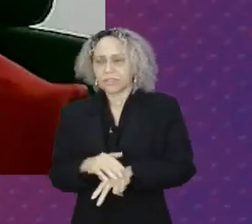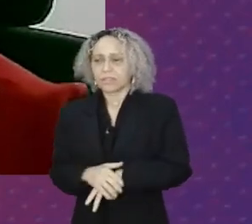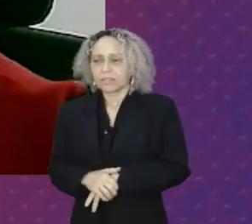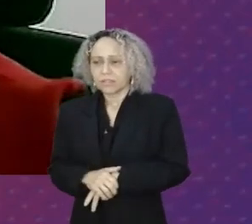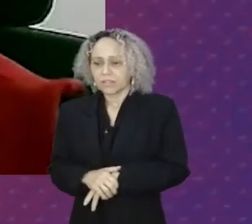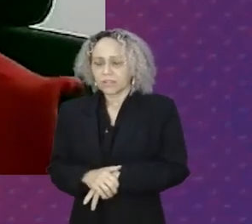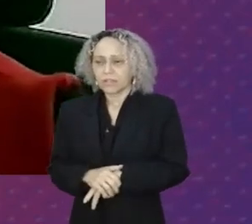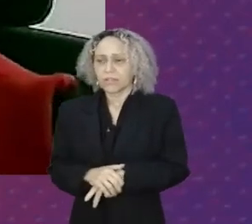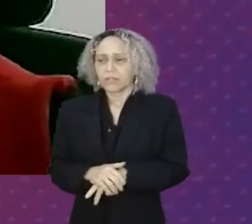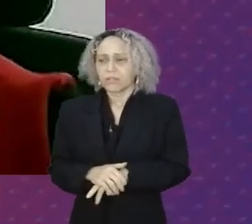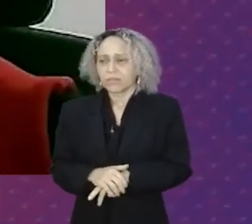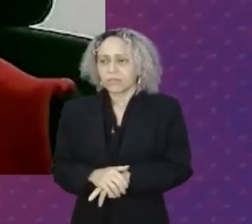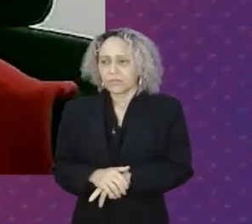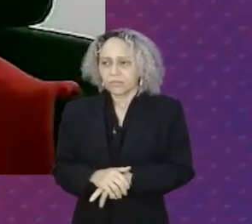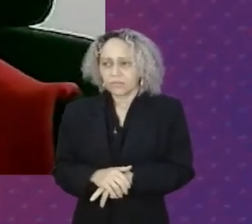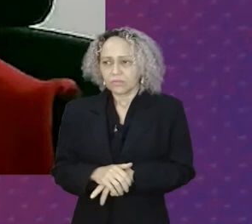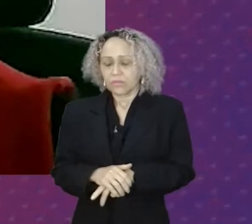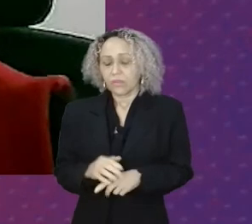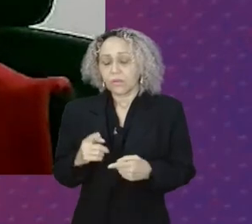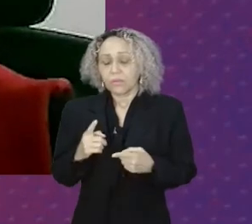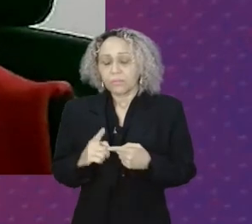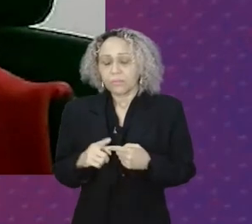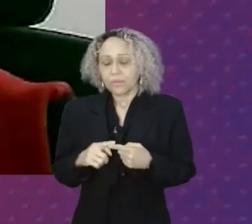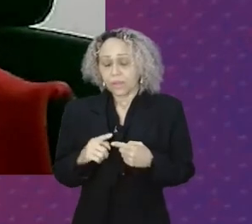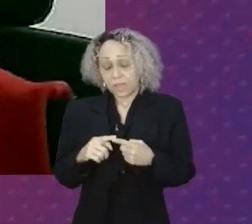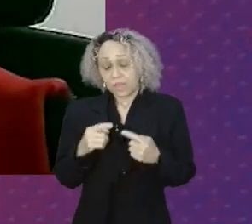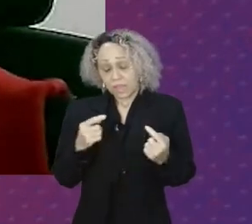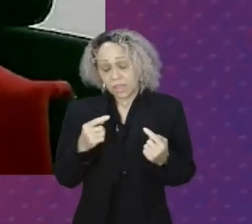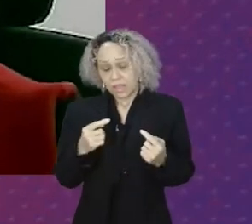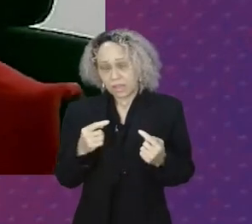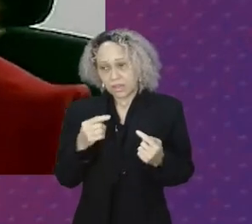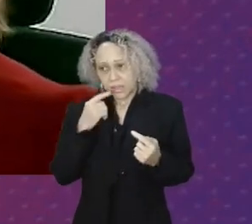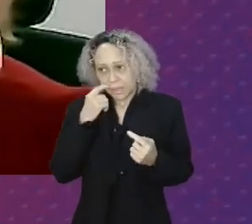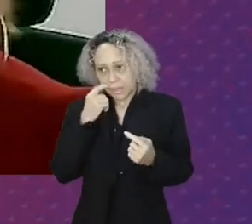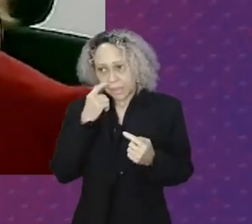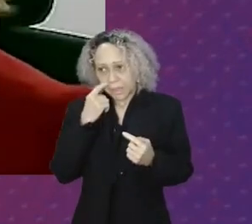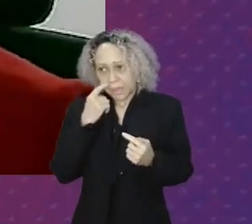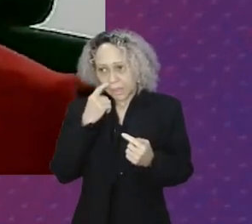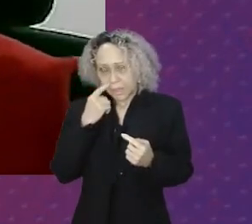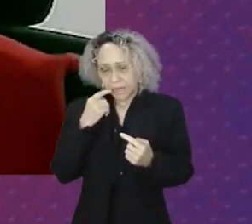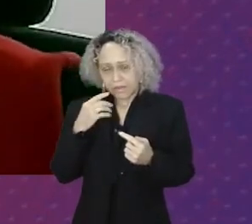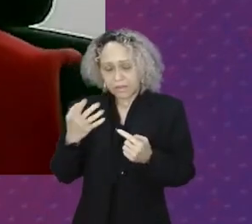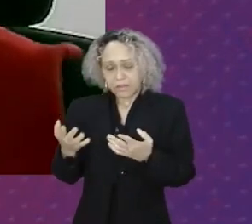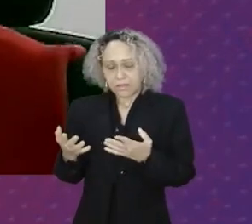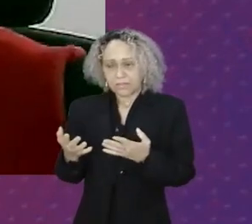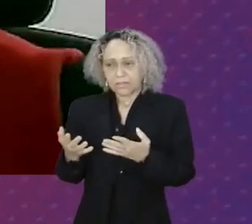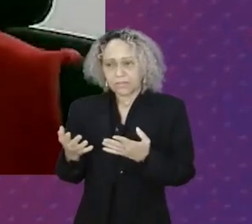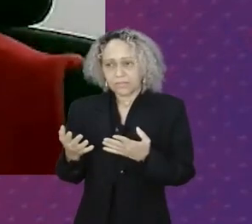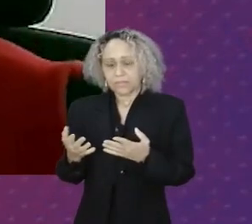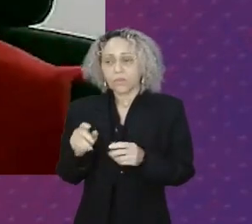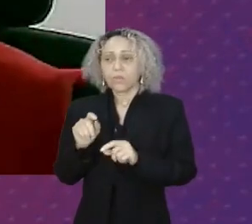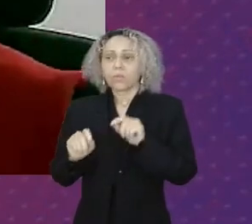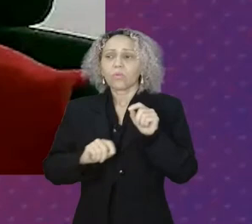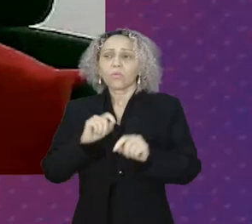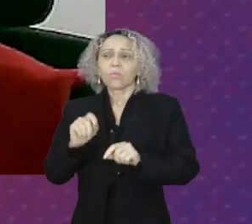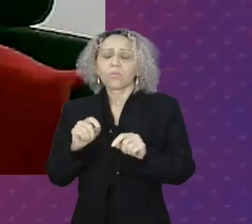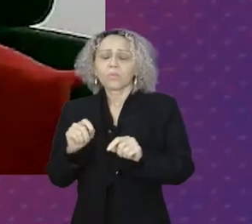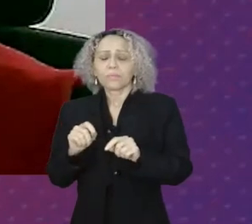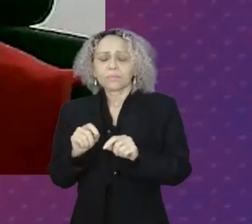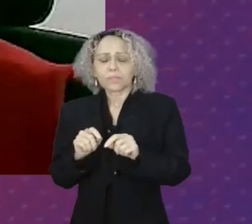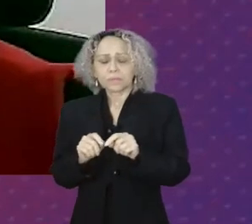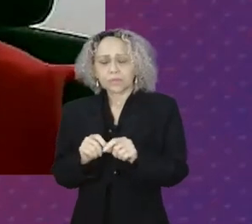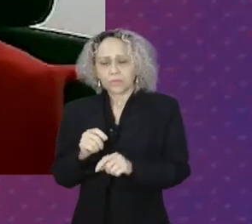um comportamento normal das mulheres na política, que é o mesmo